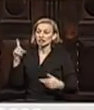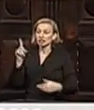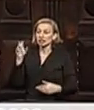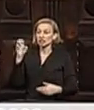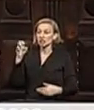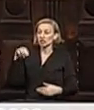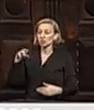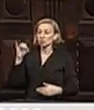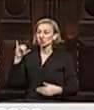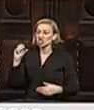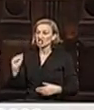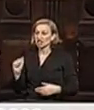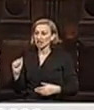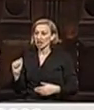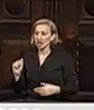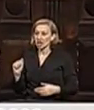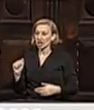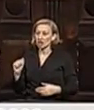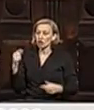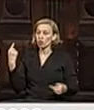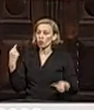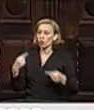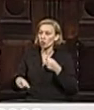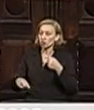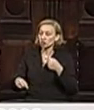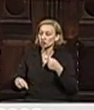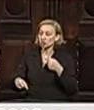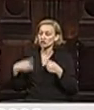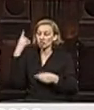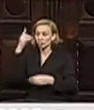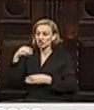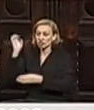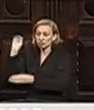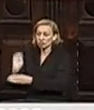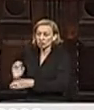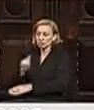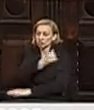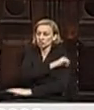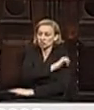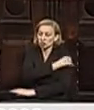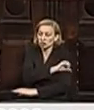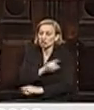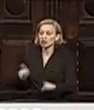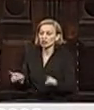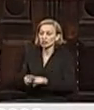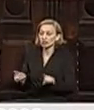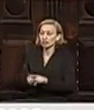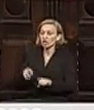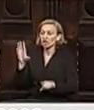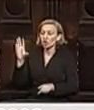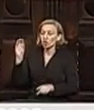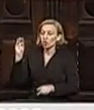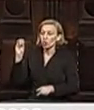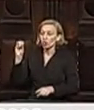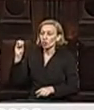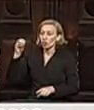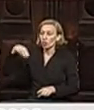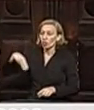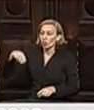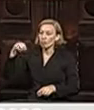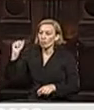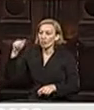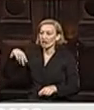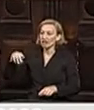denúncias contra parlamentares do Estado do Rio de Janeiro e contra comandantes do Batalhão de Polícia